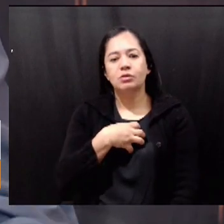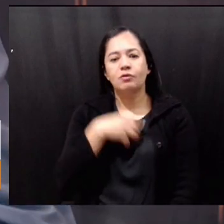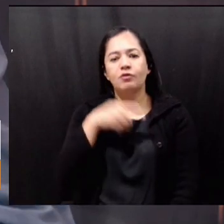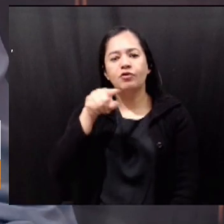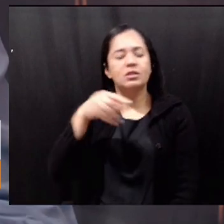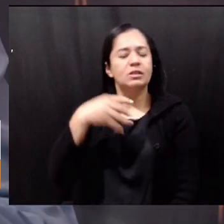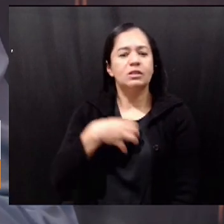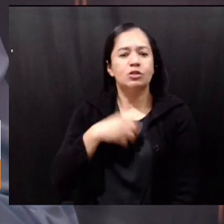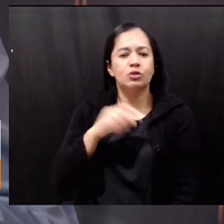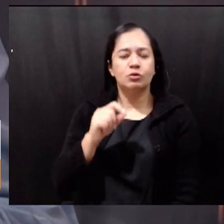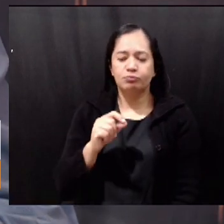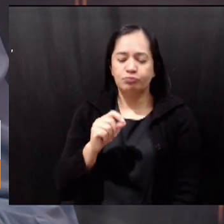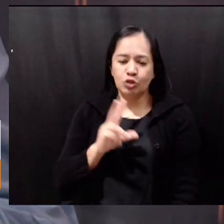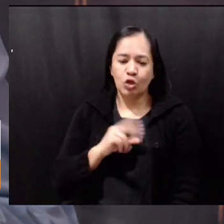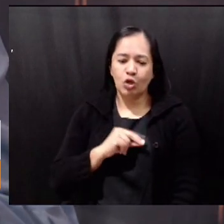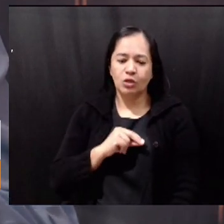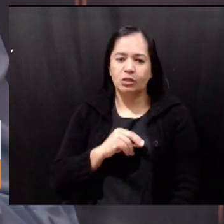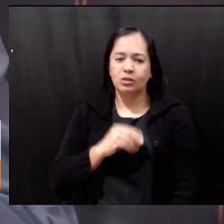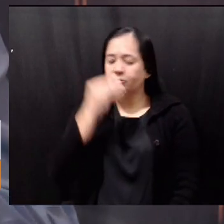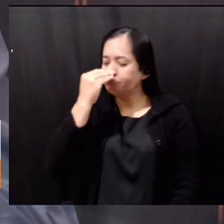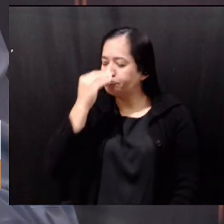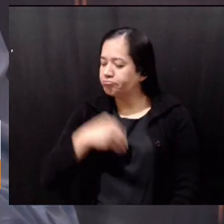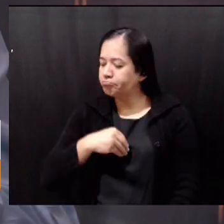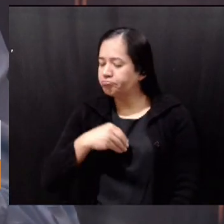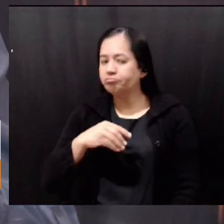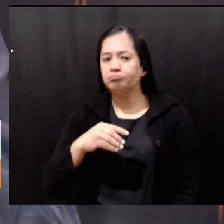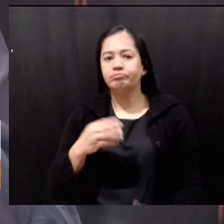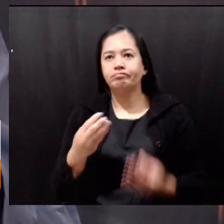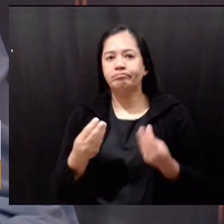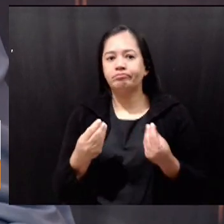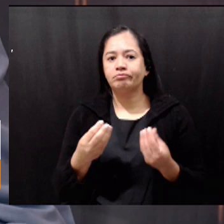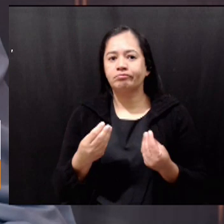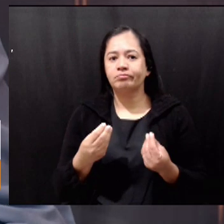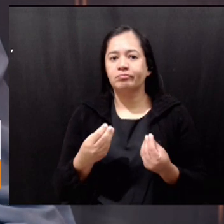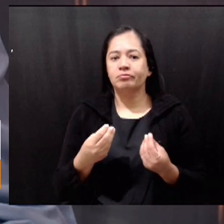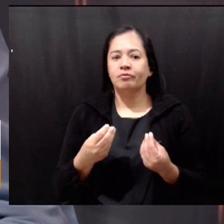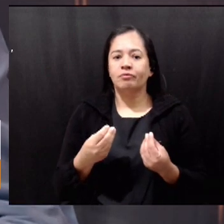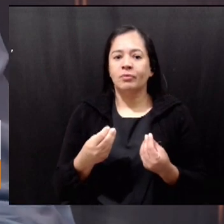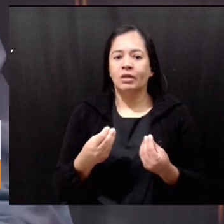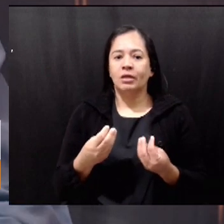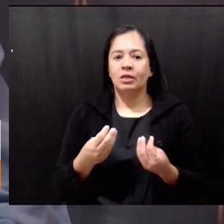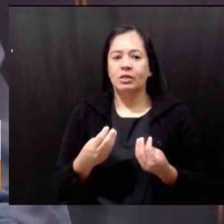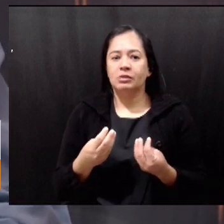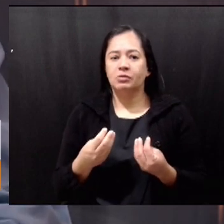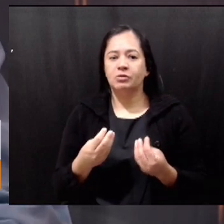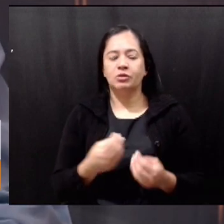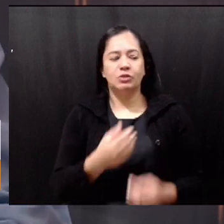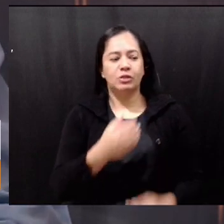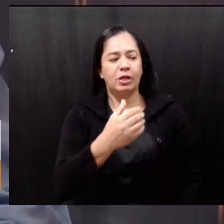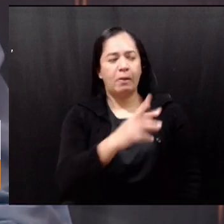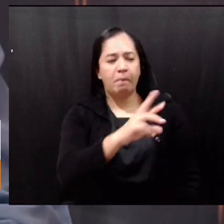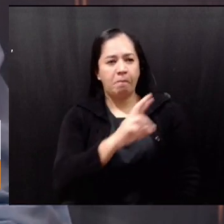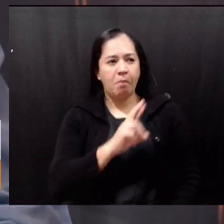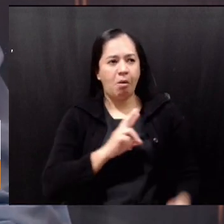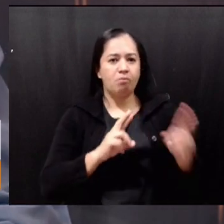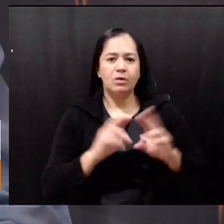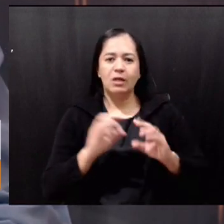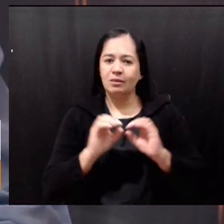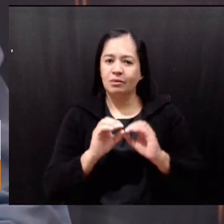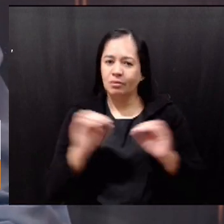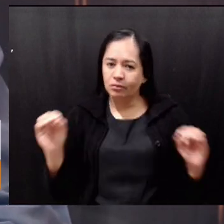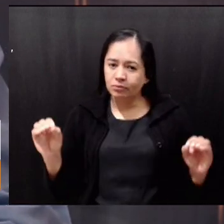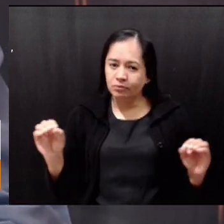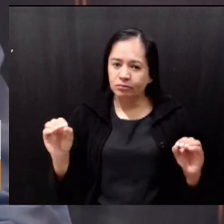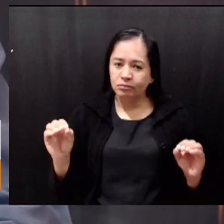sentindo negligenciado, está se sentindo: "Olha, não estou tendo retorno". E o segundo ponto é ver